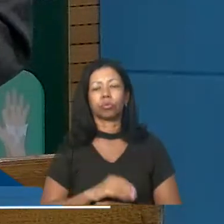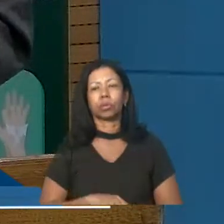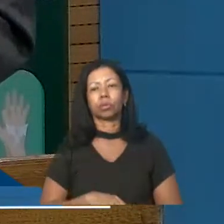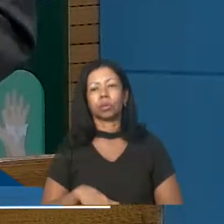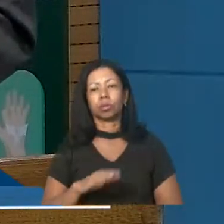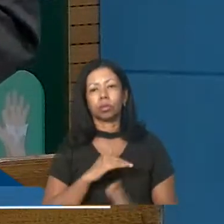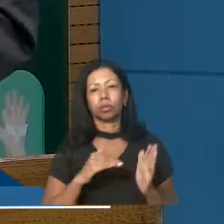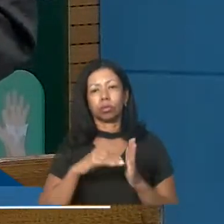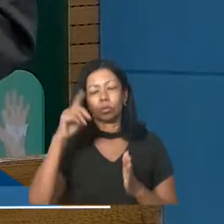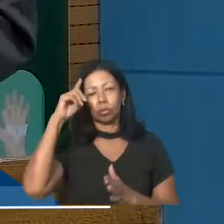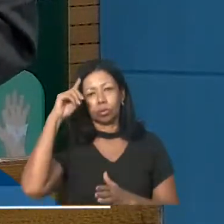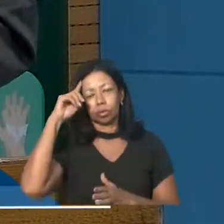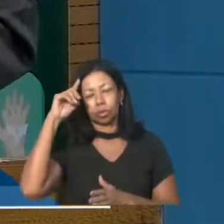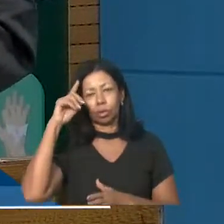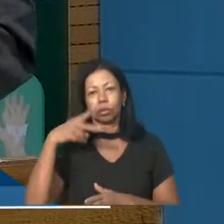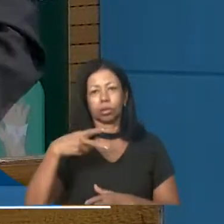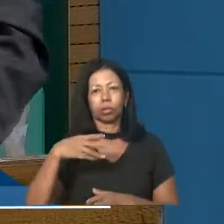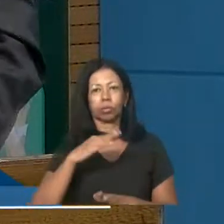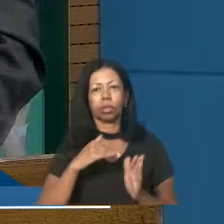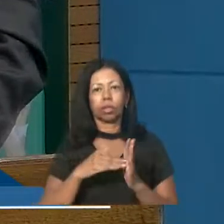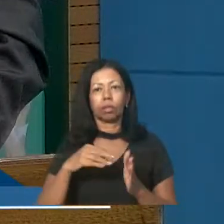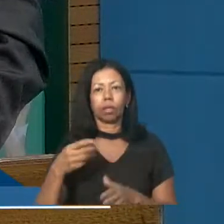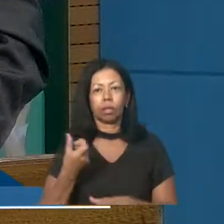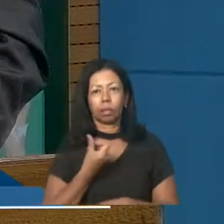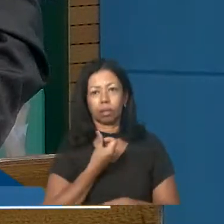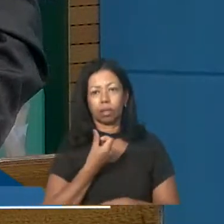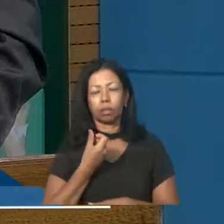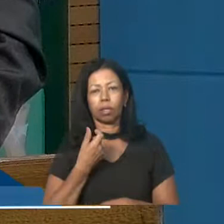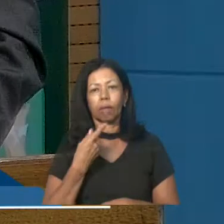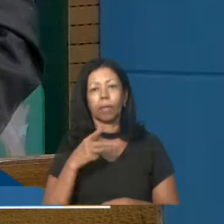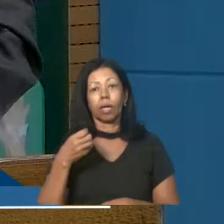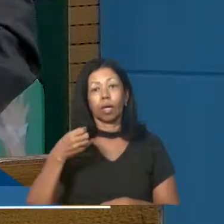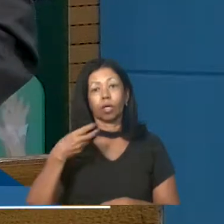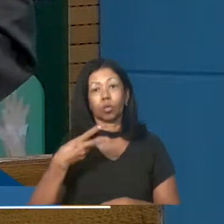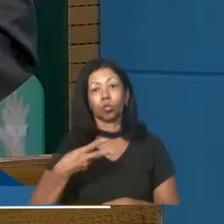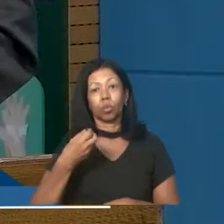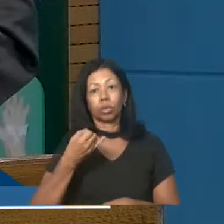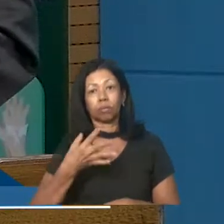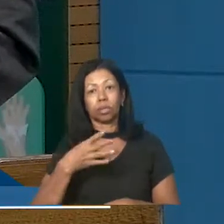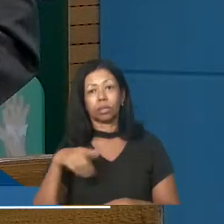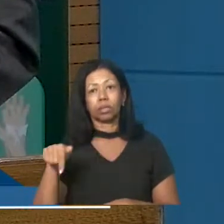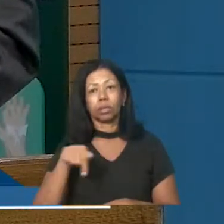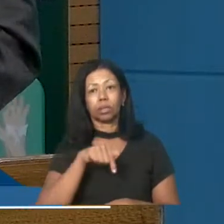diariamente, de segunda a sexta, para duas vezes na semana,